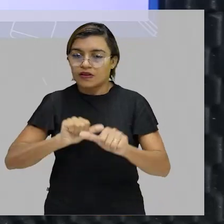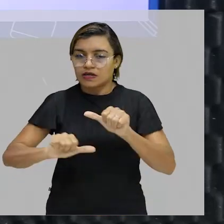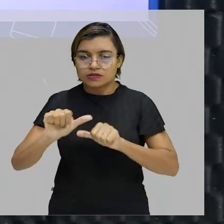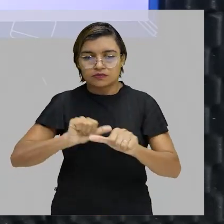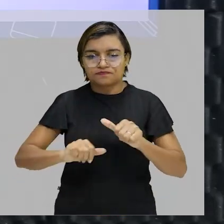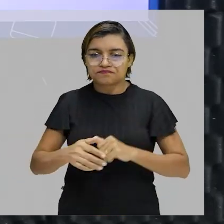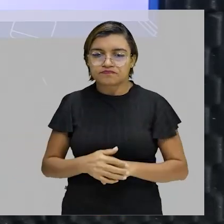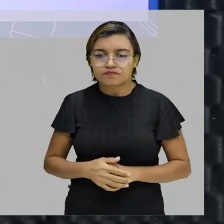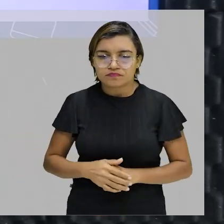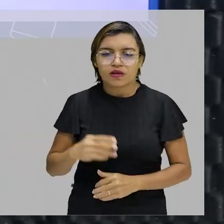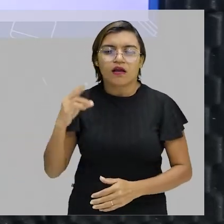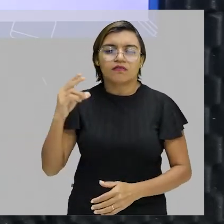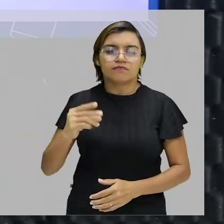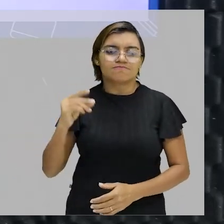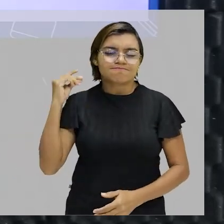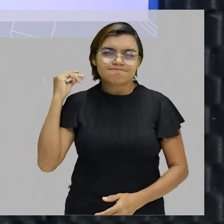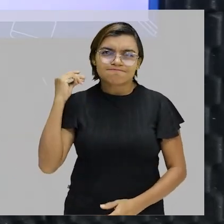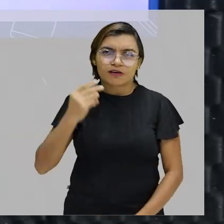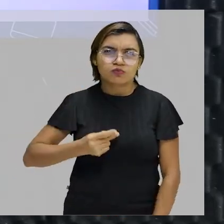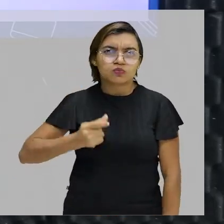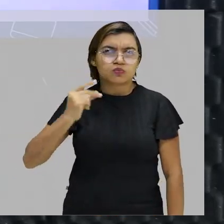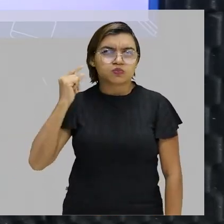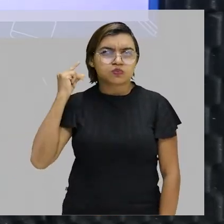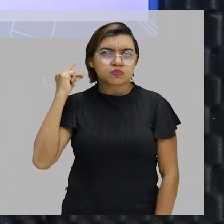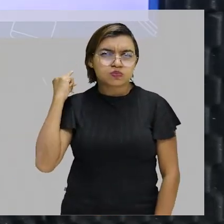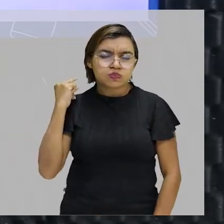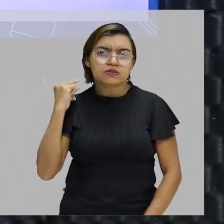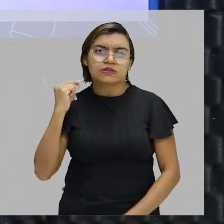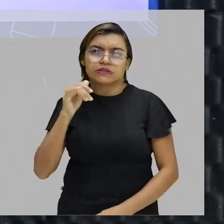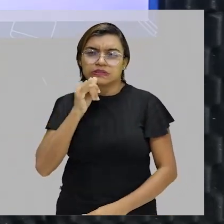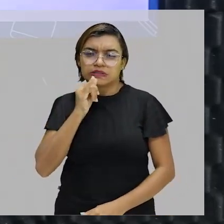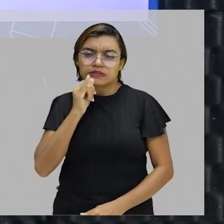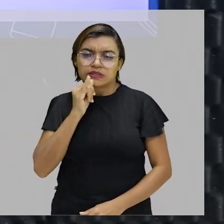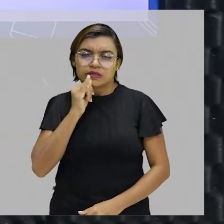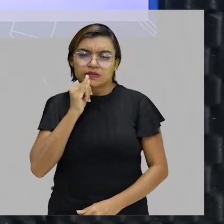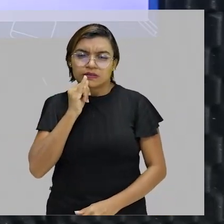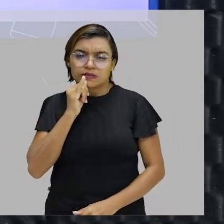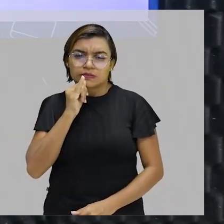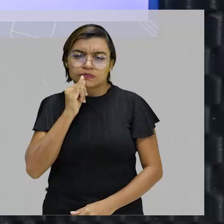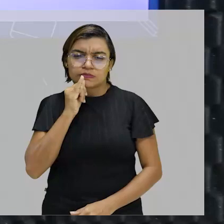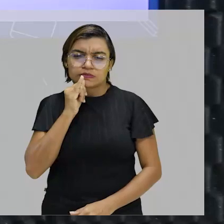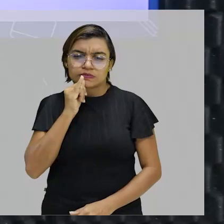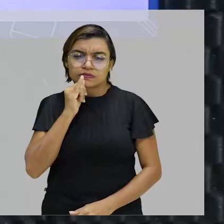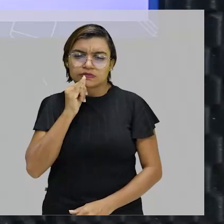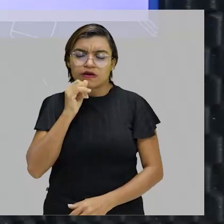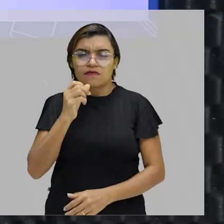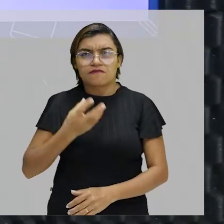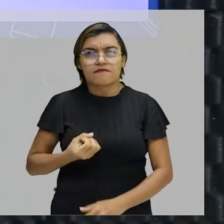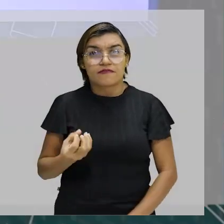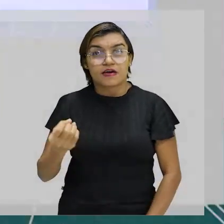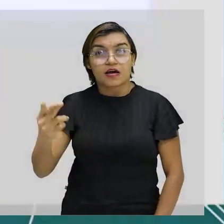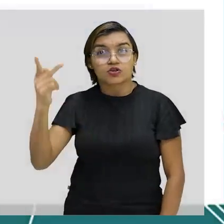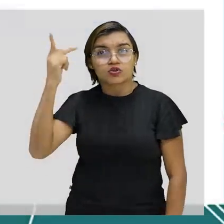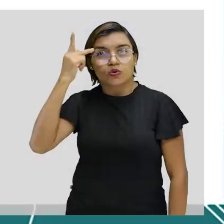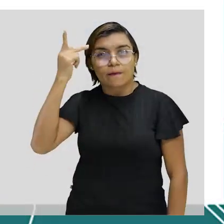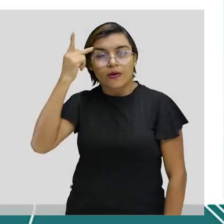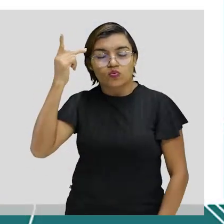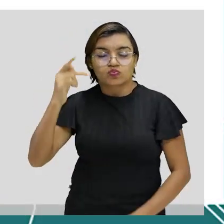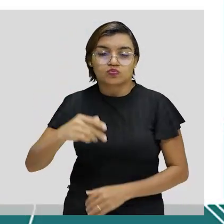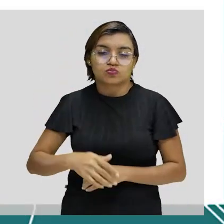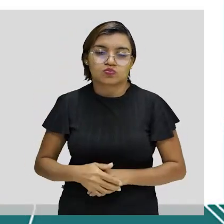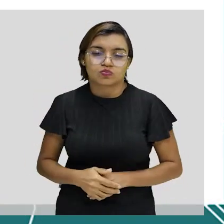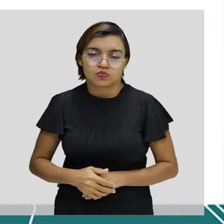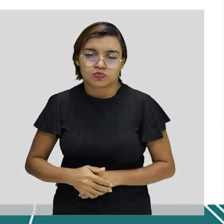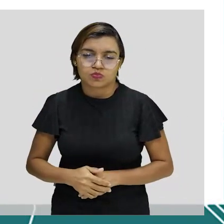faz muitos anos que não viajo a São Paulo, tá bom? Então, não fazem anos, faz anos, tá bom? Outros